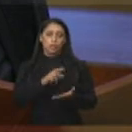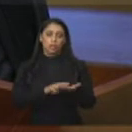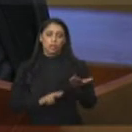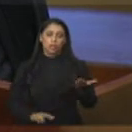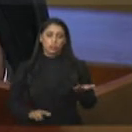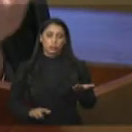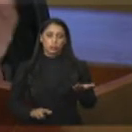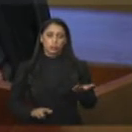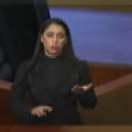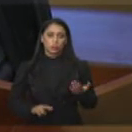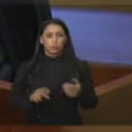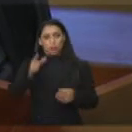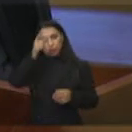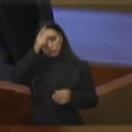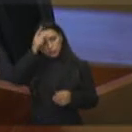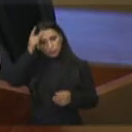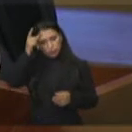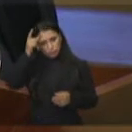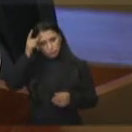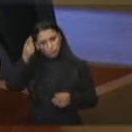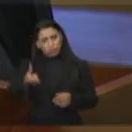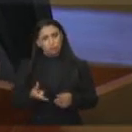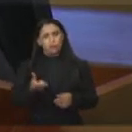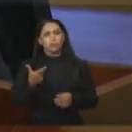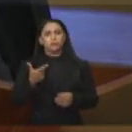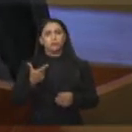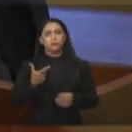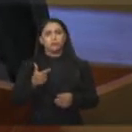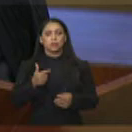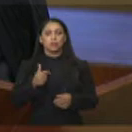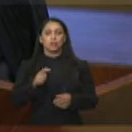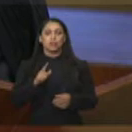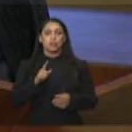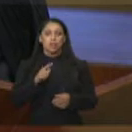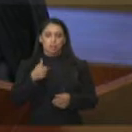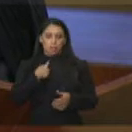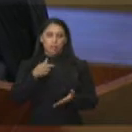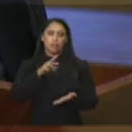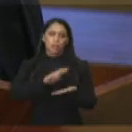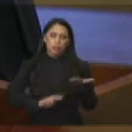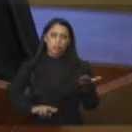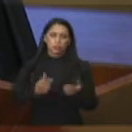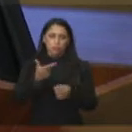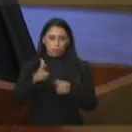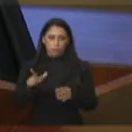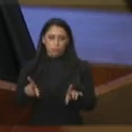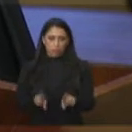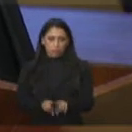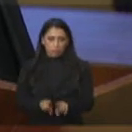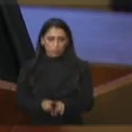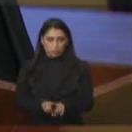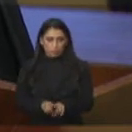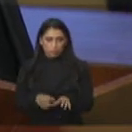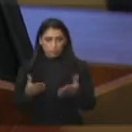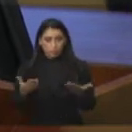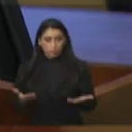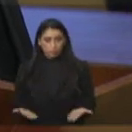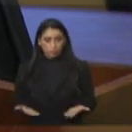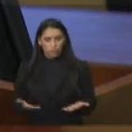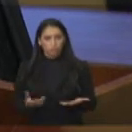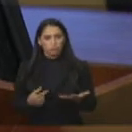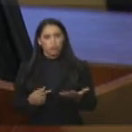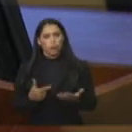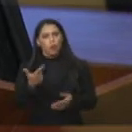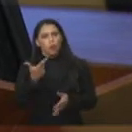ministro Lewandowski, a ADPF 76, da minha relatoria. Ante a inexistência de